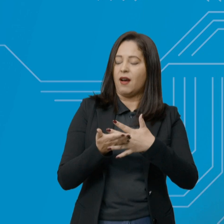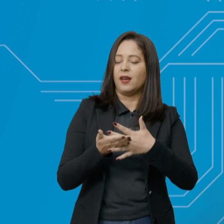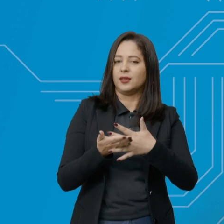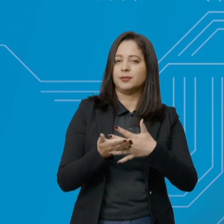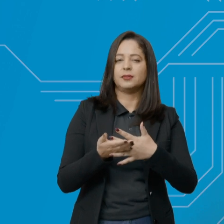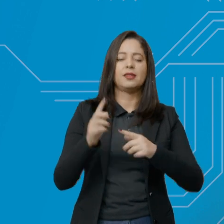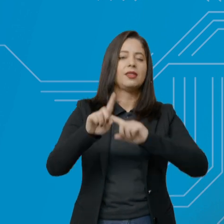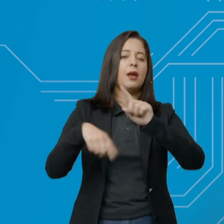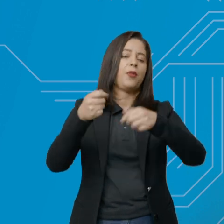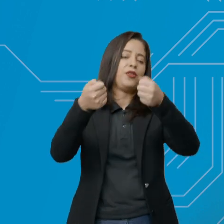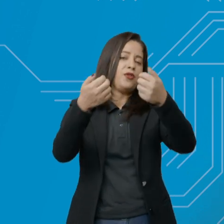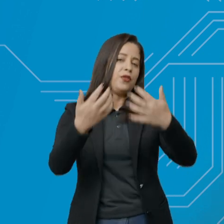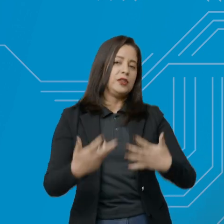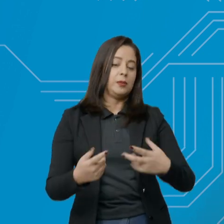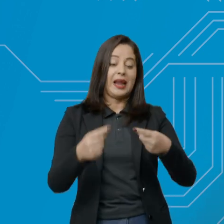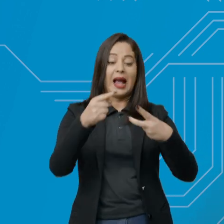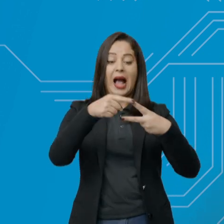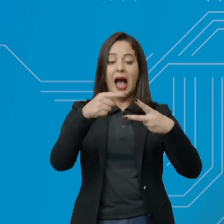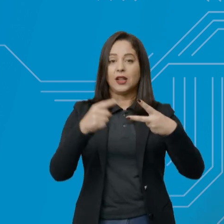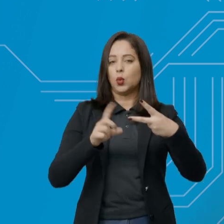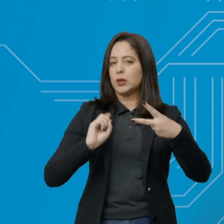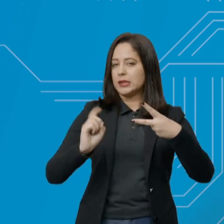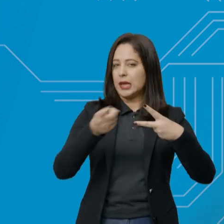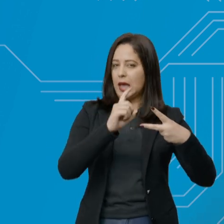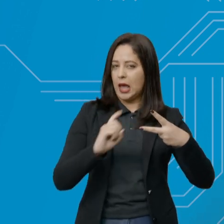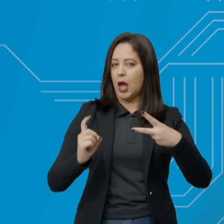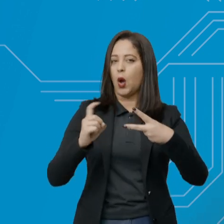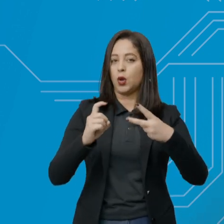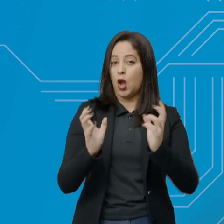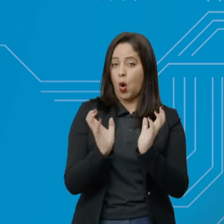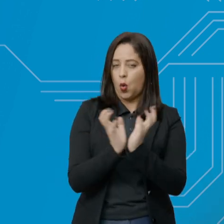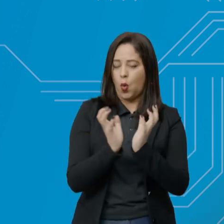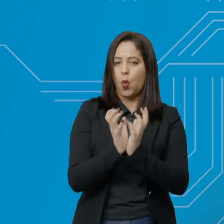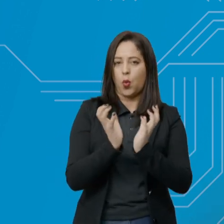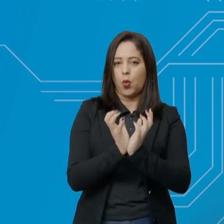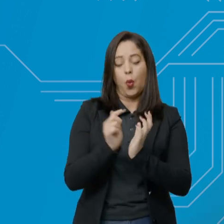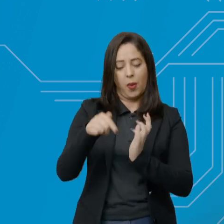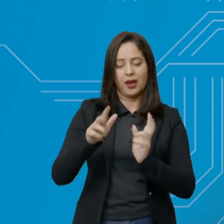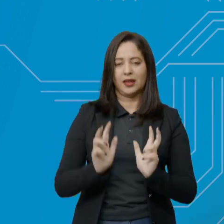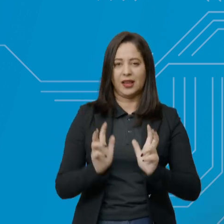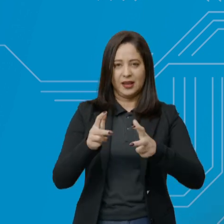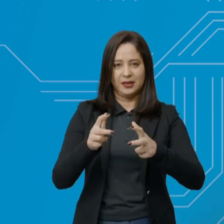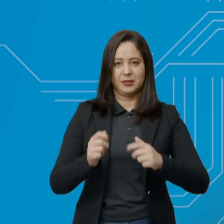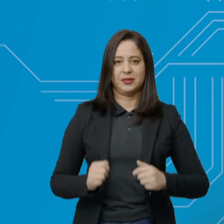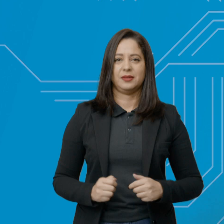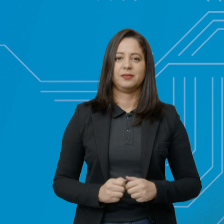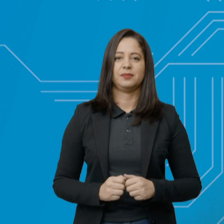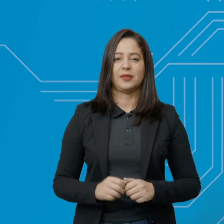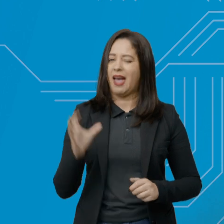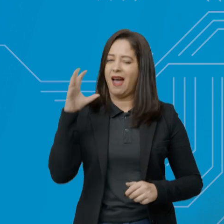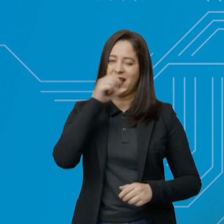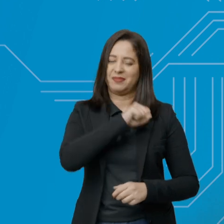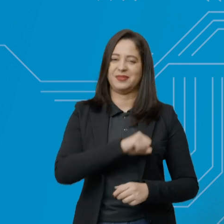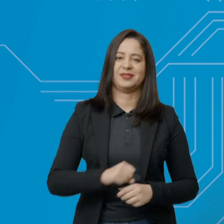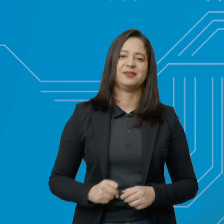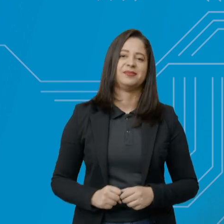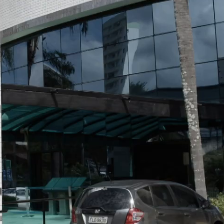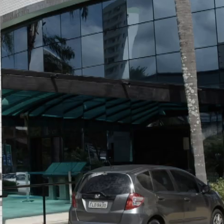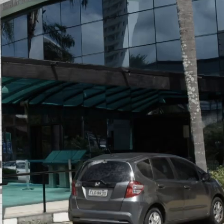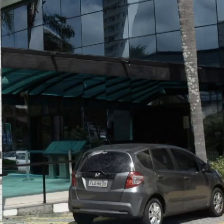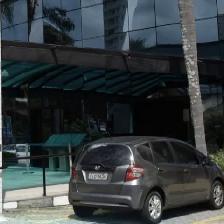pausa? Na volta eu te conto sobre 2 reuniões de frentes parlamentares que aconteceram aqui na Câmara nesta semana. É